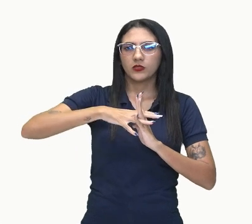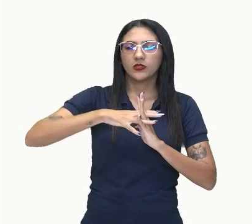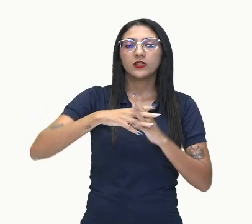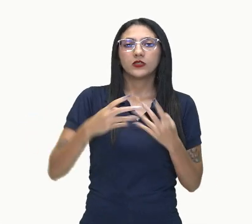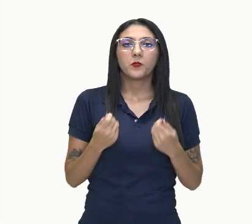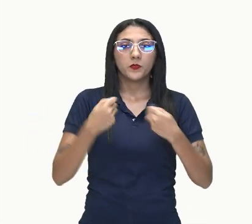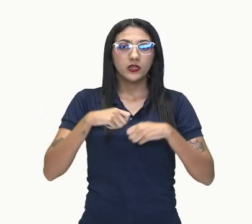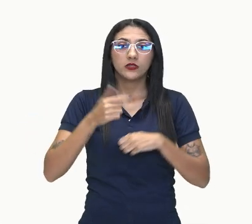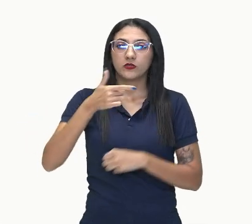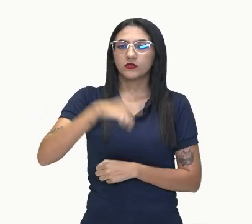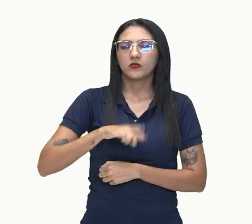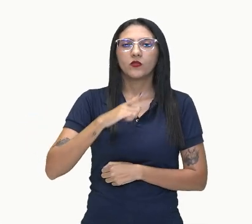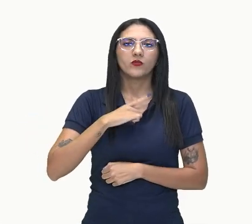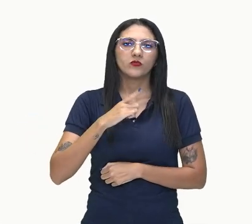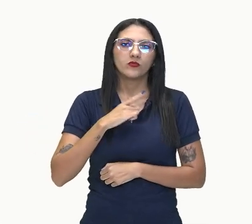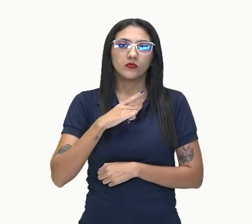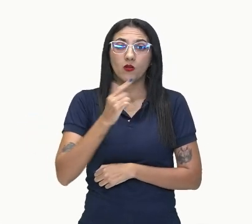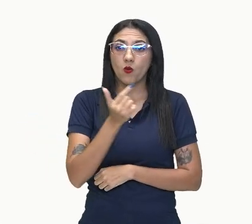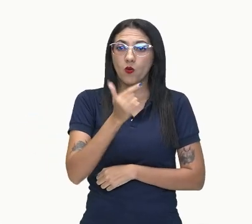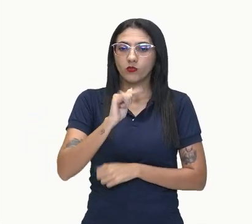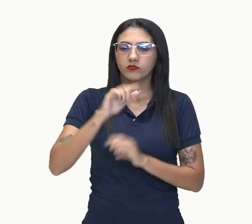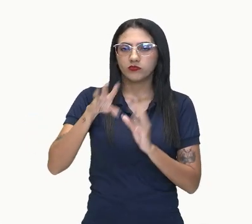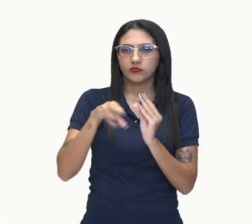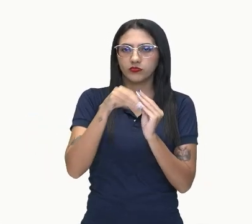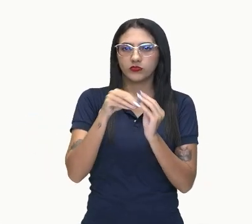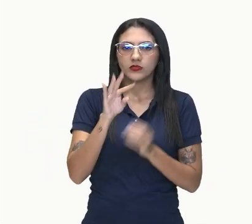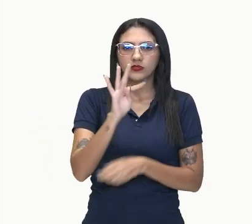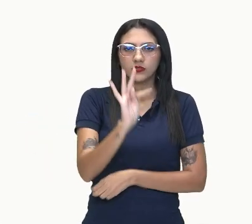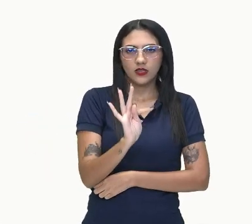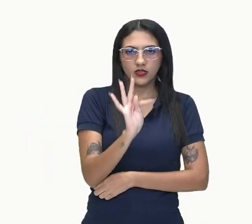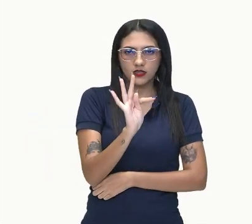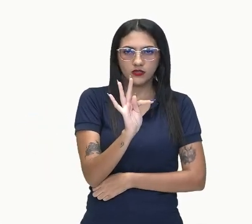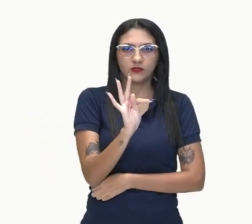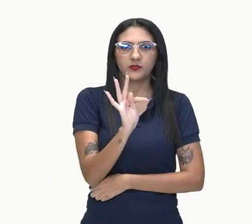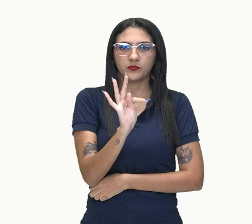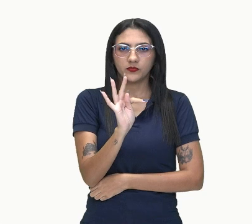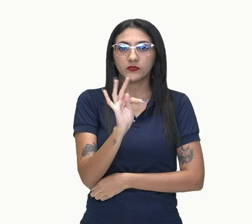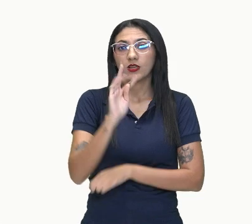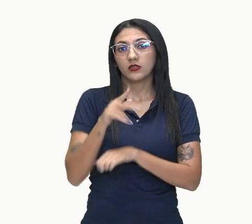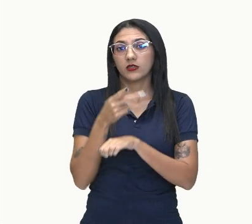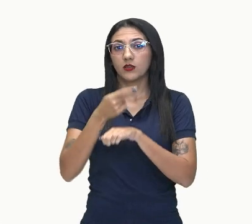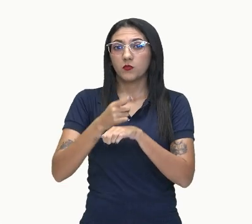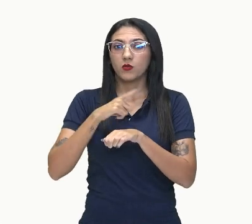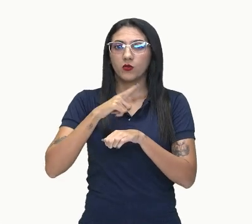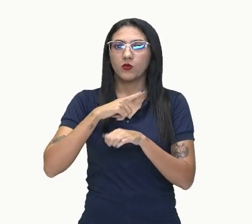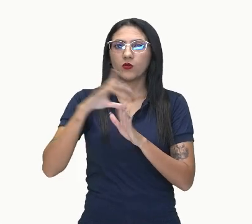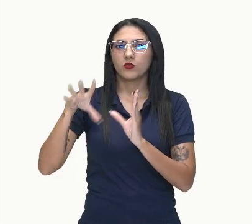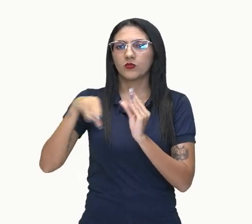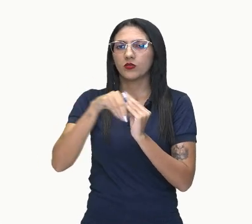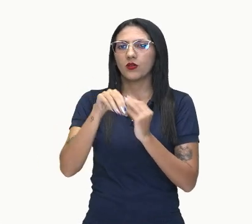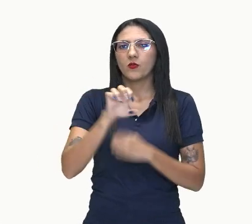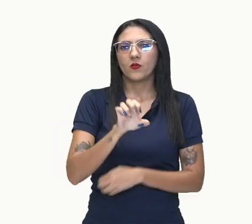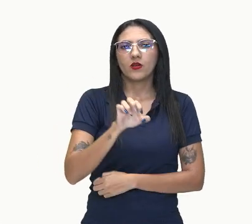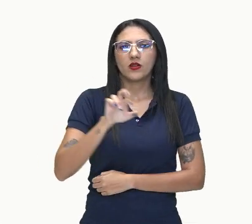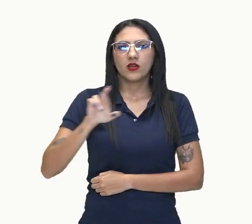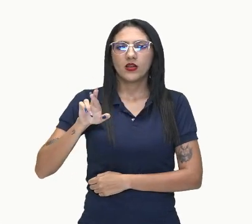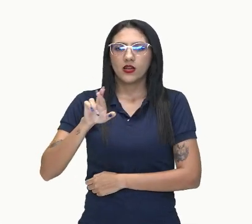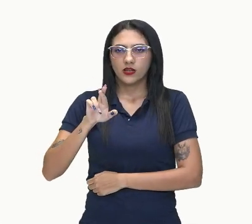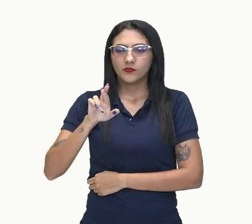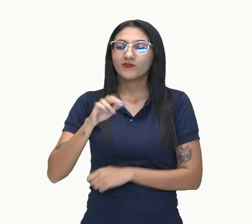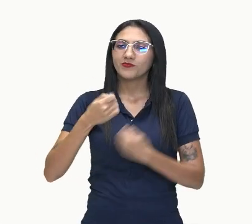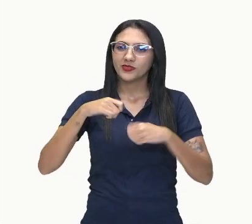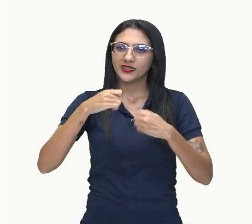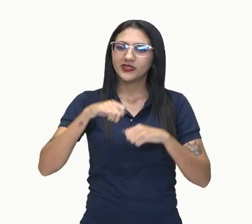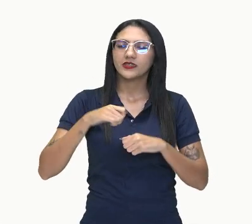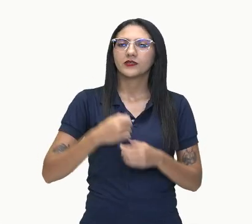preciso colocar outro T aqui para poder depois colocar o ER. Eu sempre vou